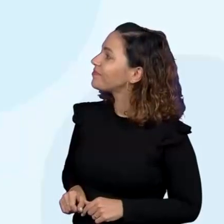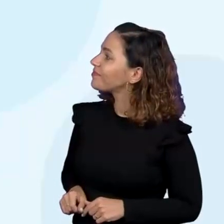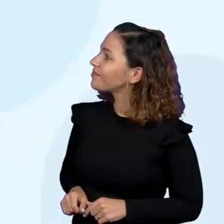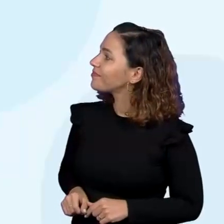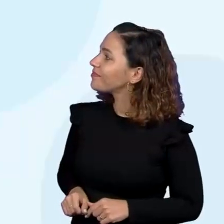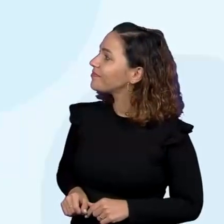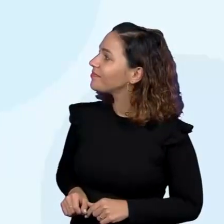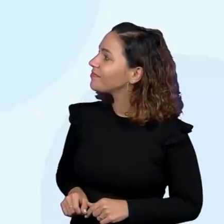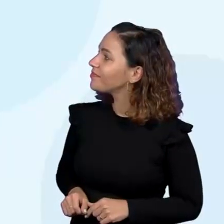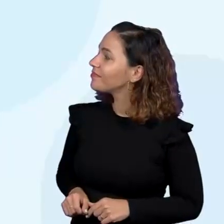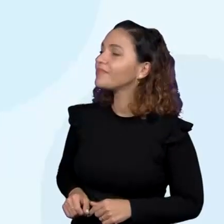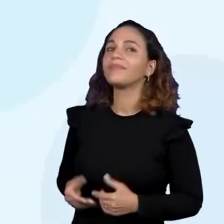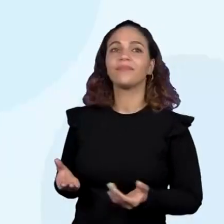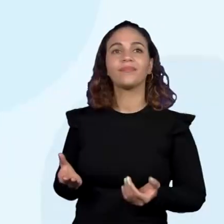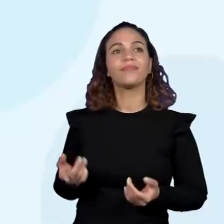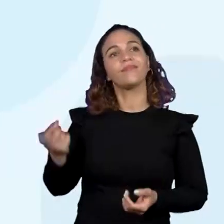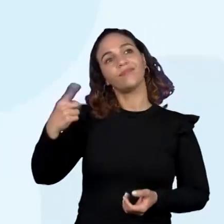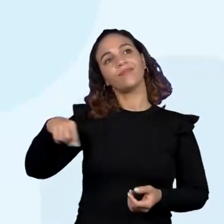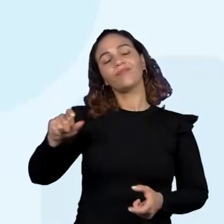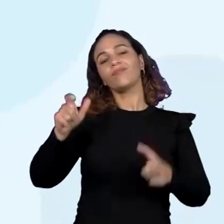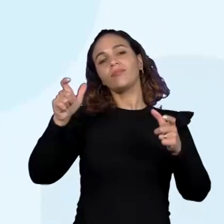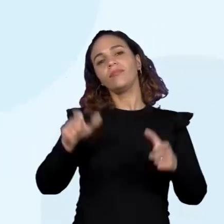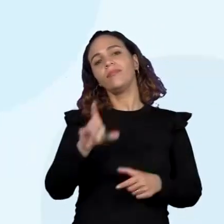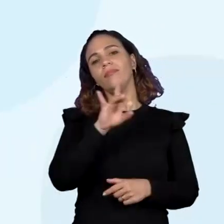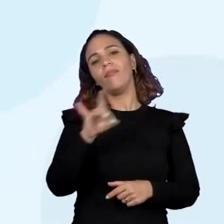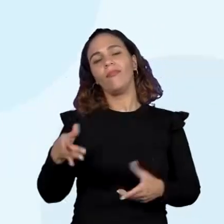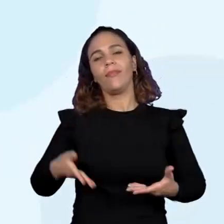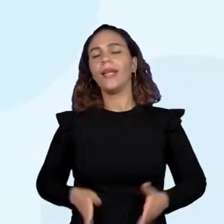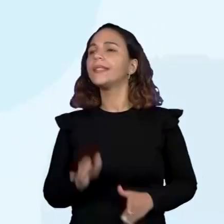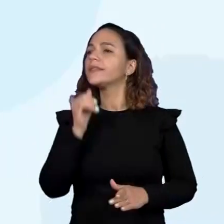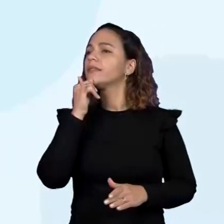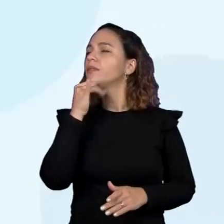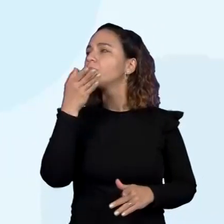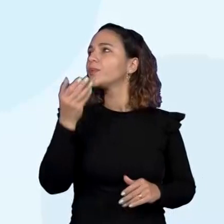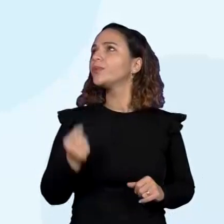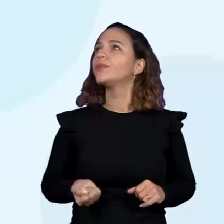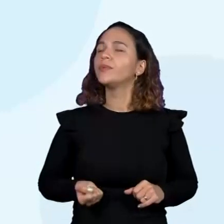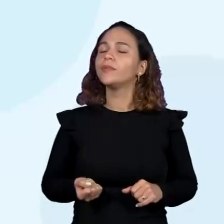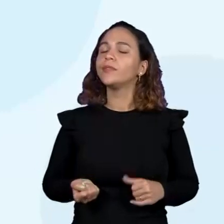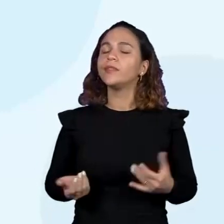fazem parte do lugar de origem. Então, se eu falar assim,